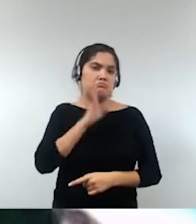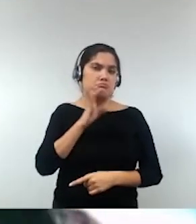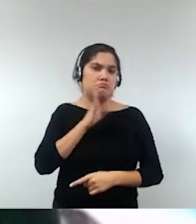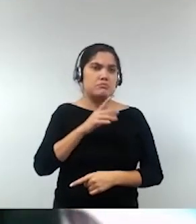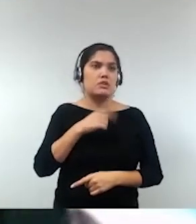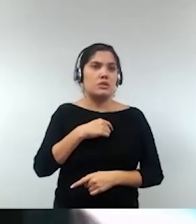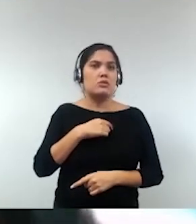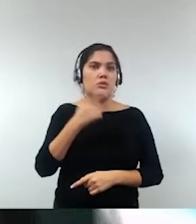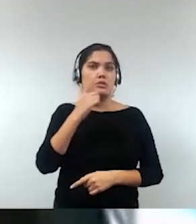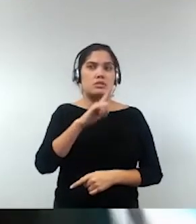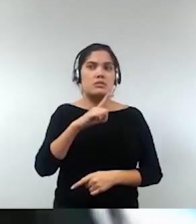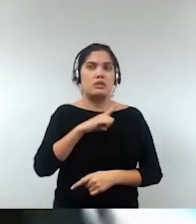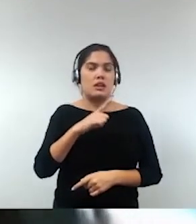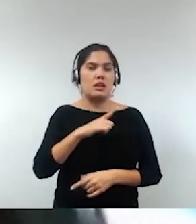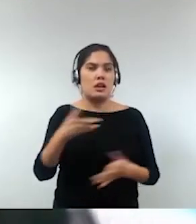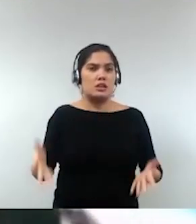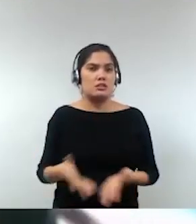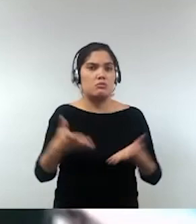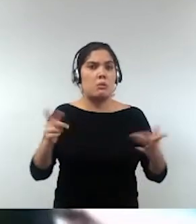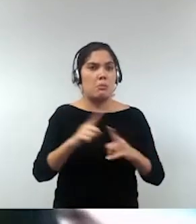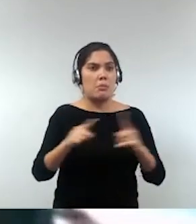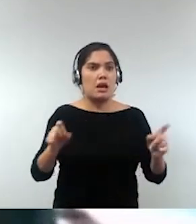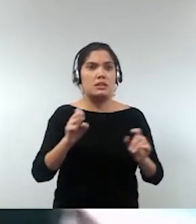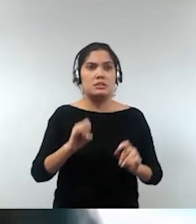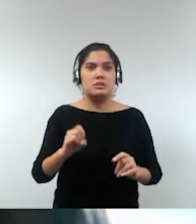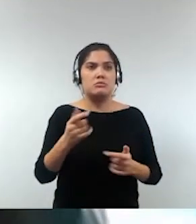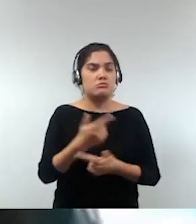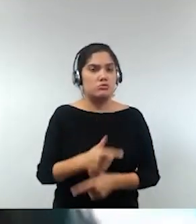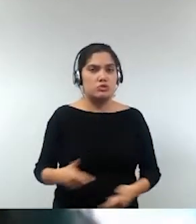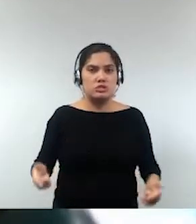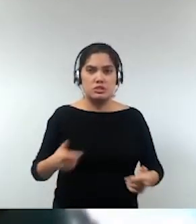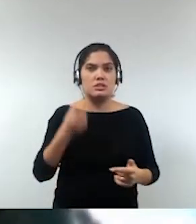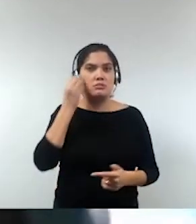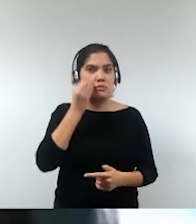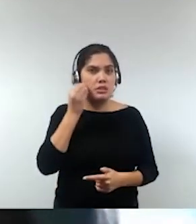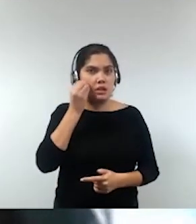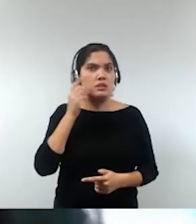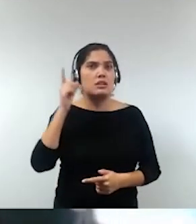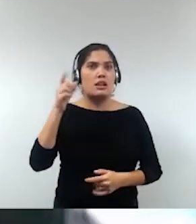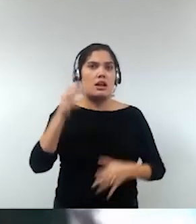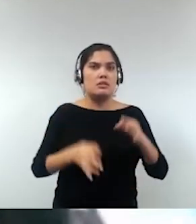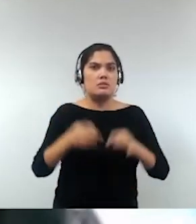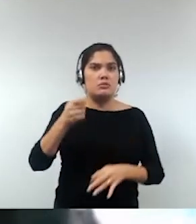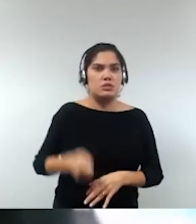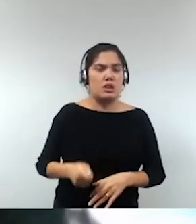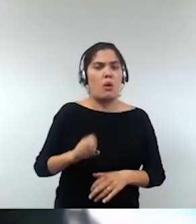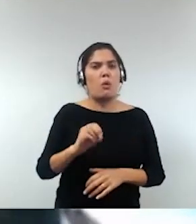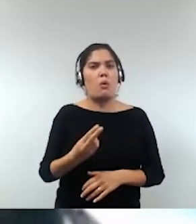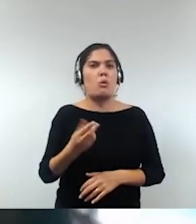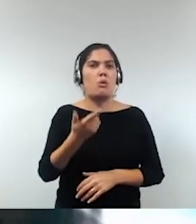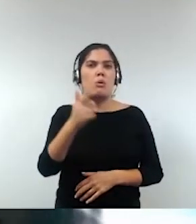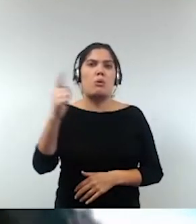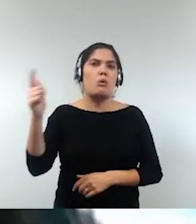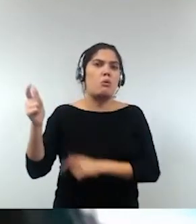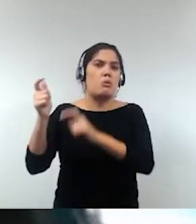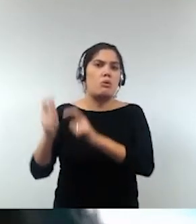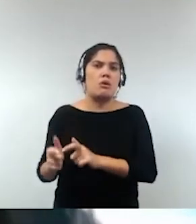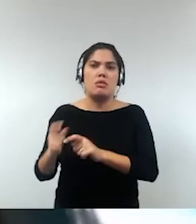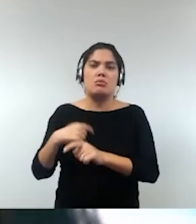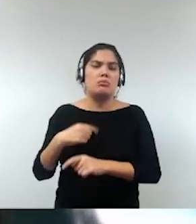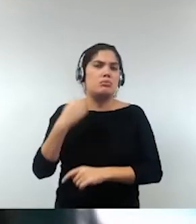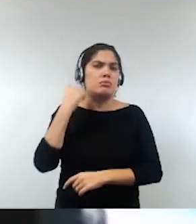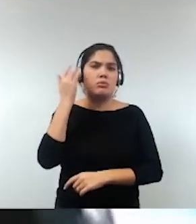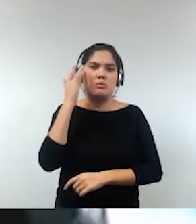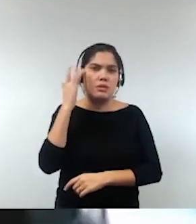esse estímulo, mas se não tivesse tido a experiência lá no tribunal, lá no outro lugar, não saberia, não conheceria,